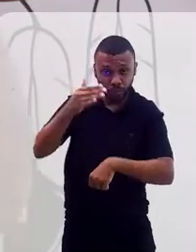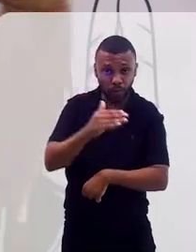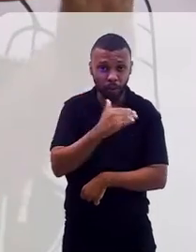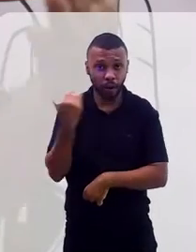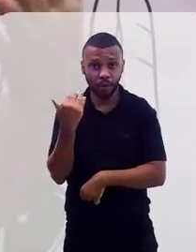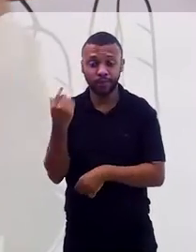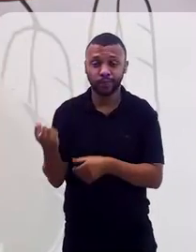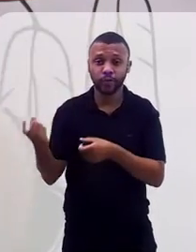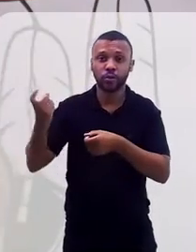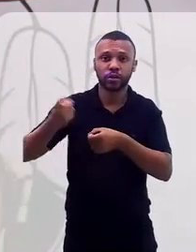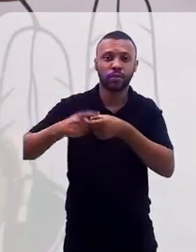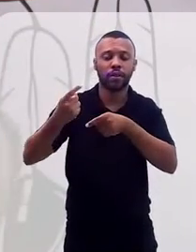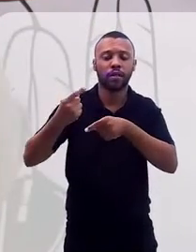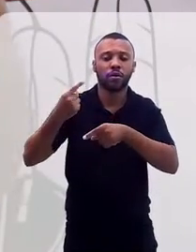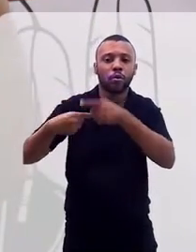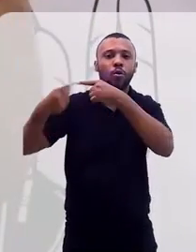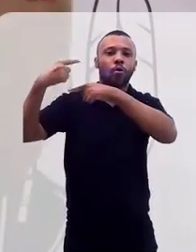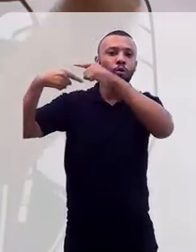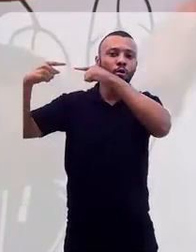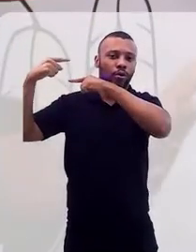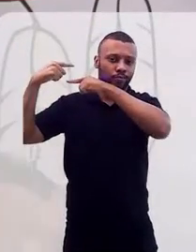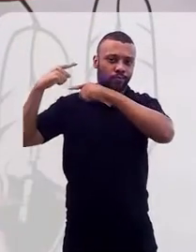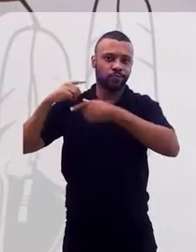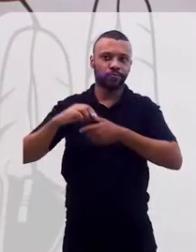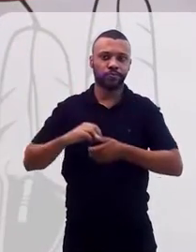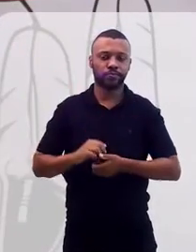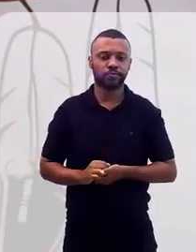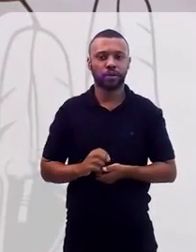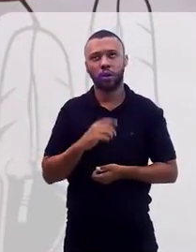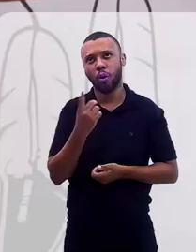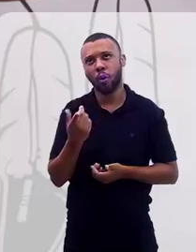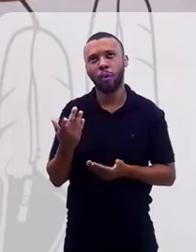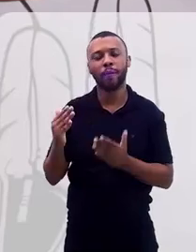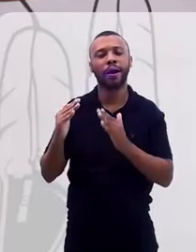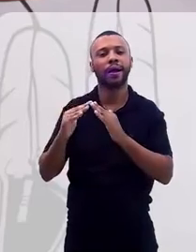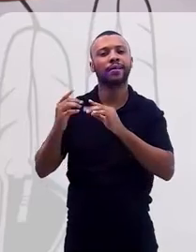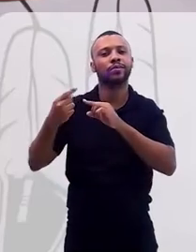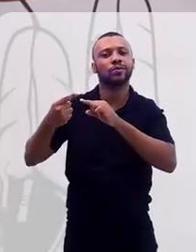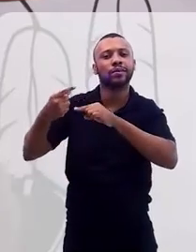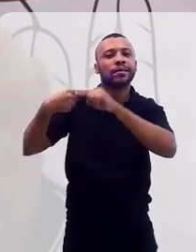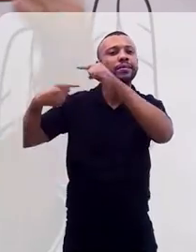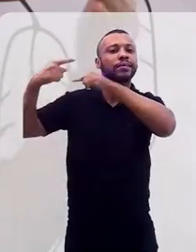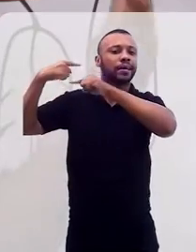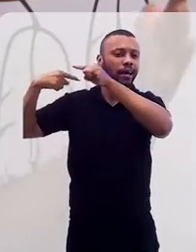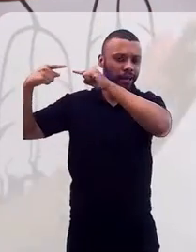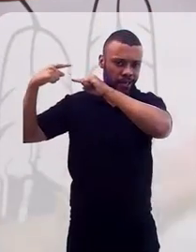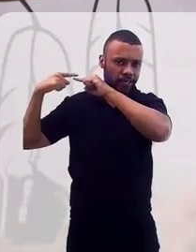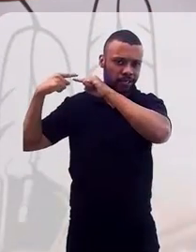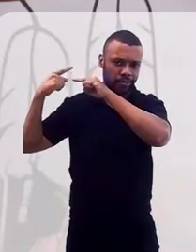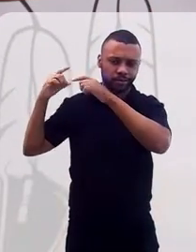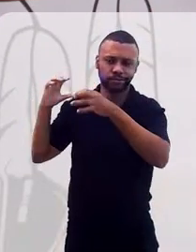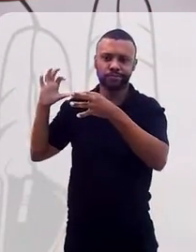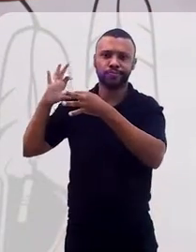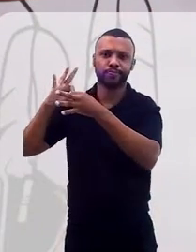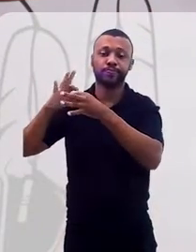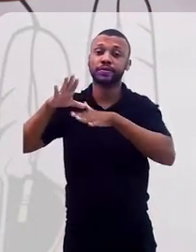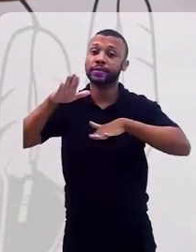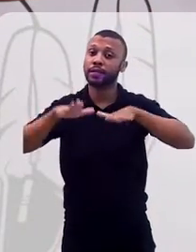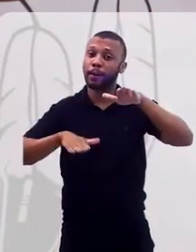voltamos para casa ou voltamos pros nossos antepassados né ou voltamos pra casa dos ancestrais